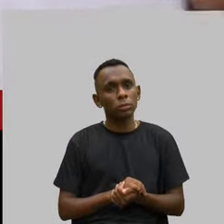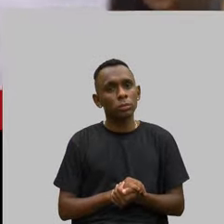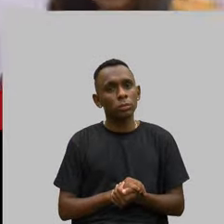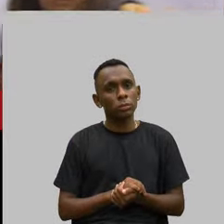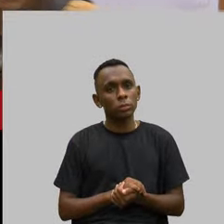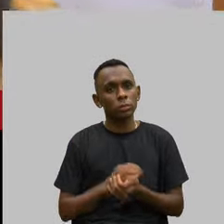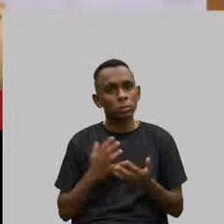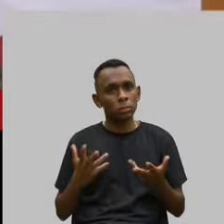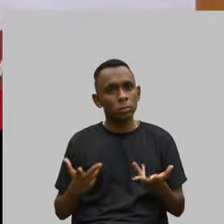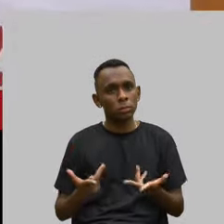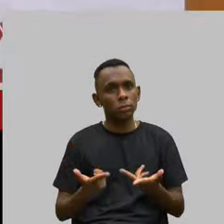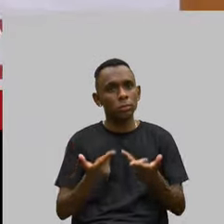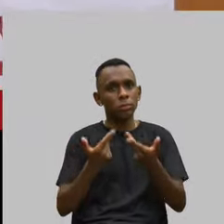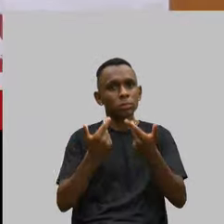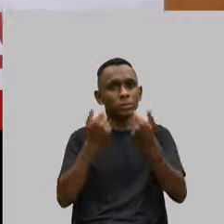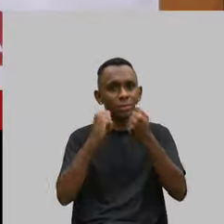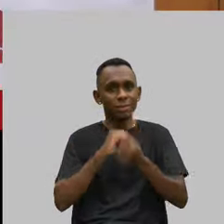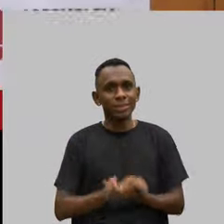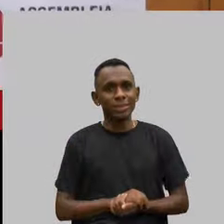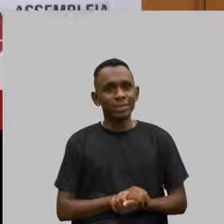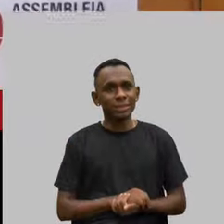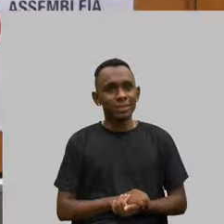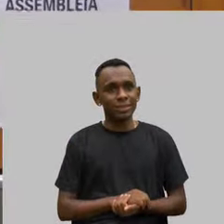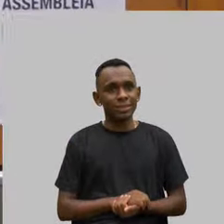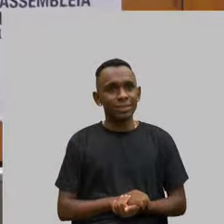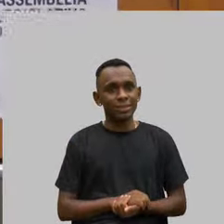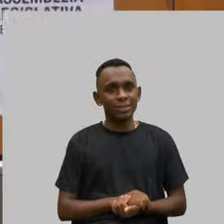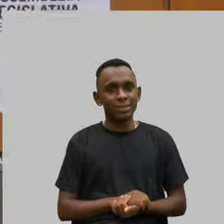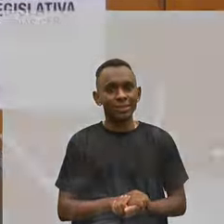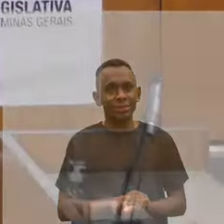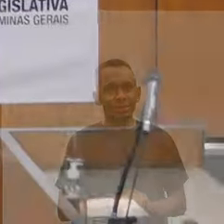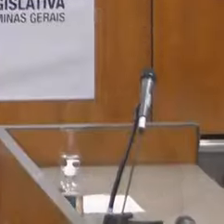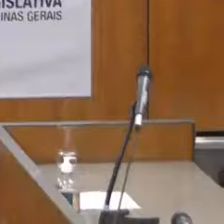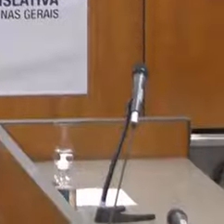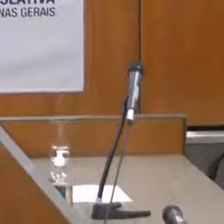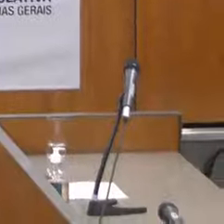produtivo e um prazer estar aqui obrigadoo mesmo